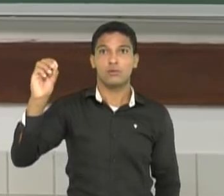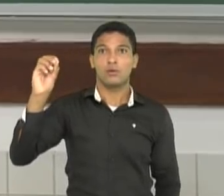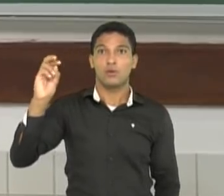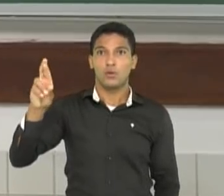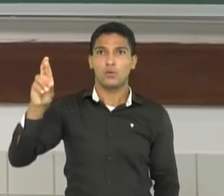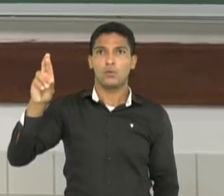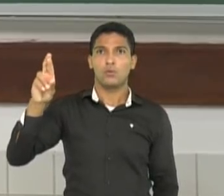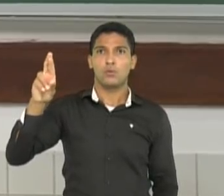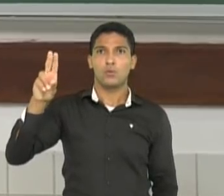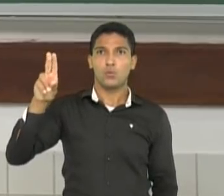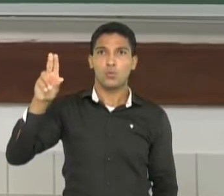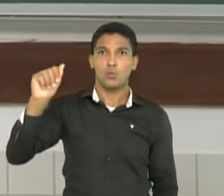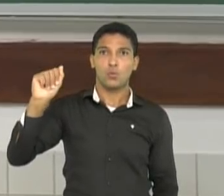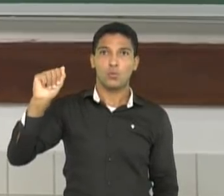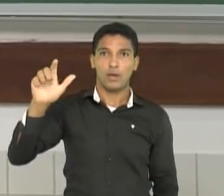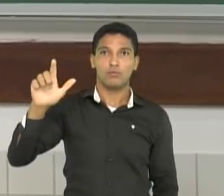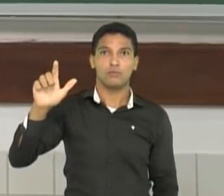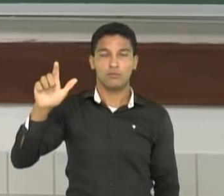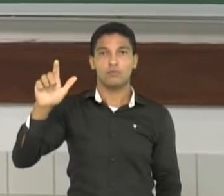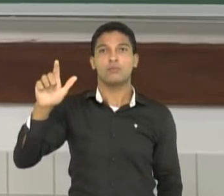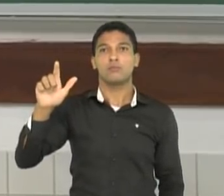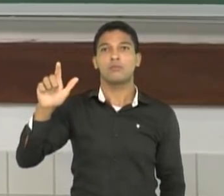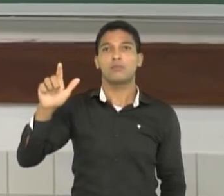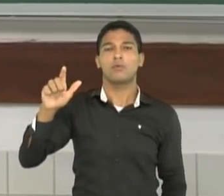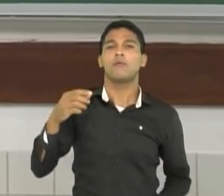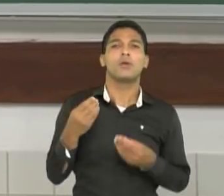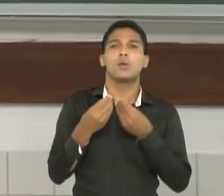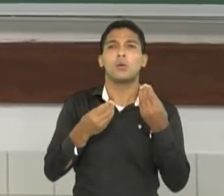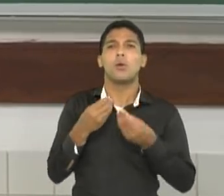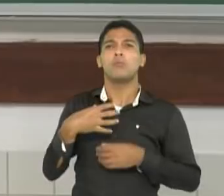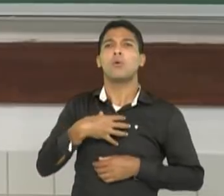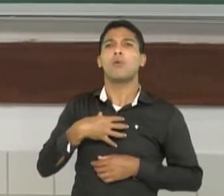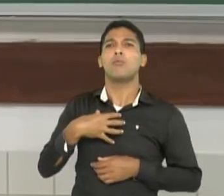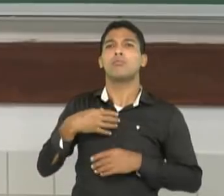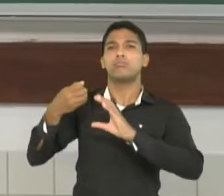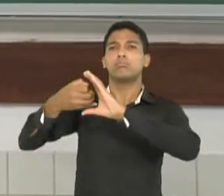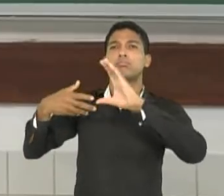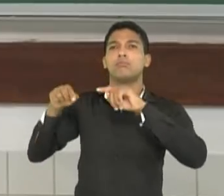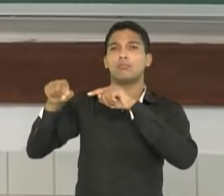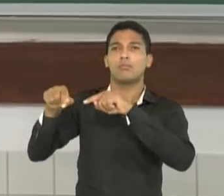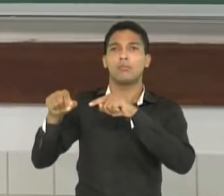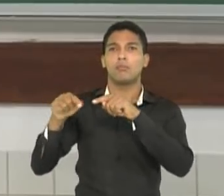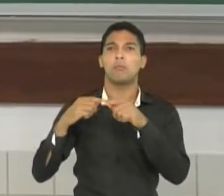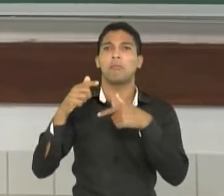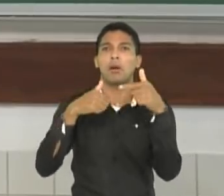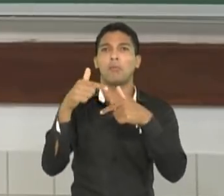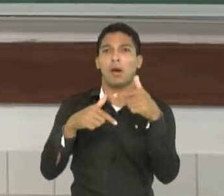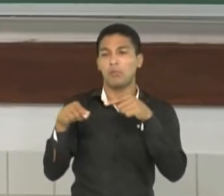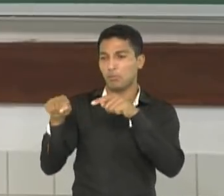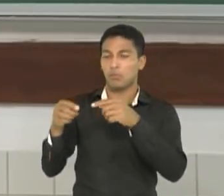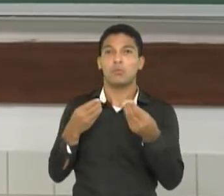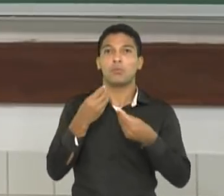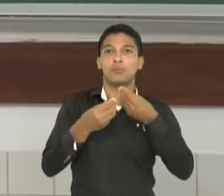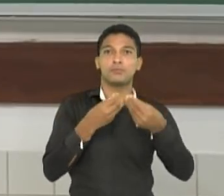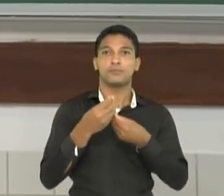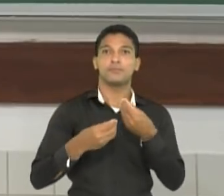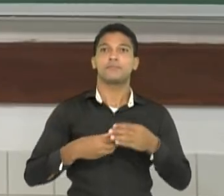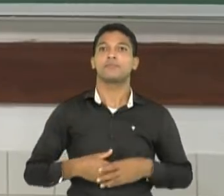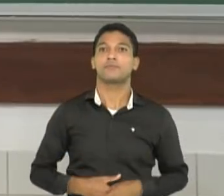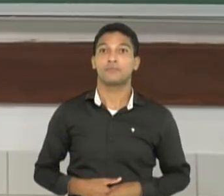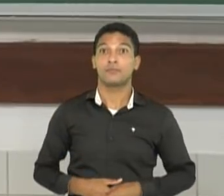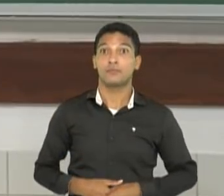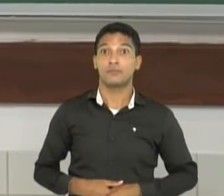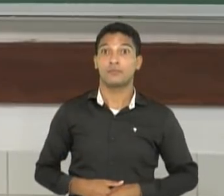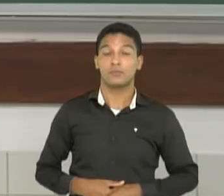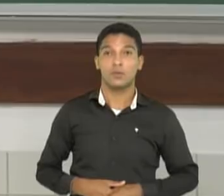agora um pouco do espaço rural, como ele está organizado, como as atividades acontecem. Certo? Antes da gente falar do objetivo, vamos lembrar